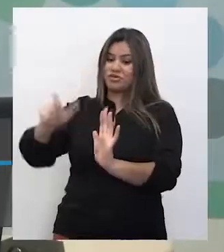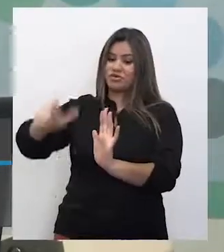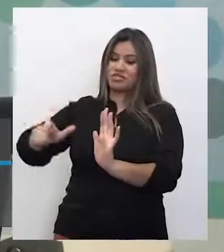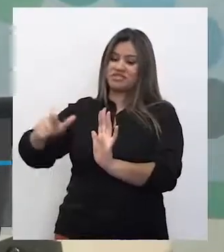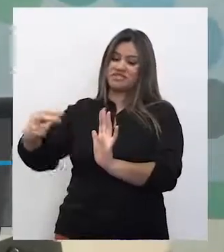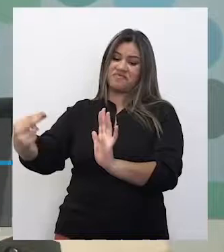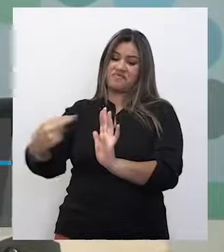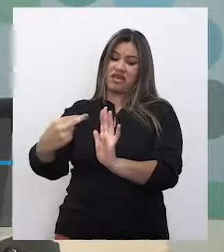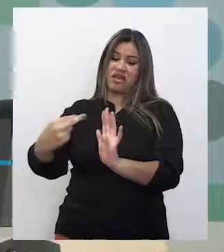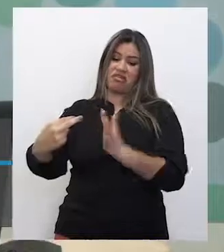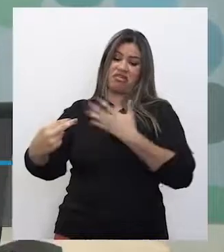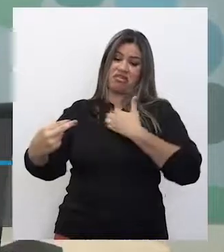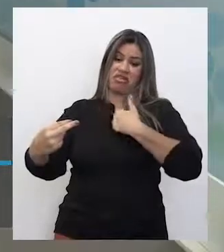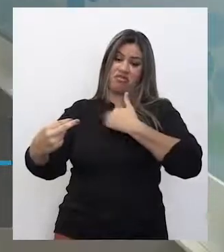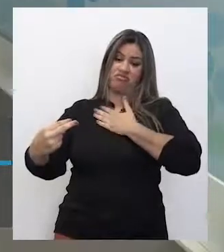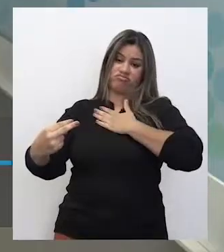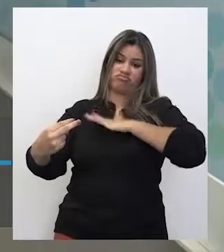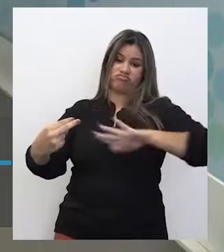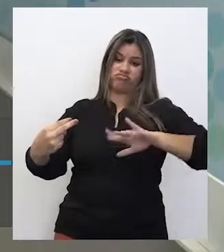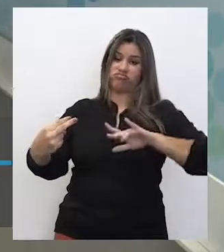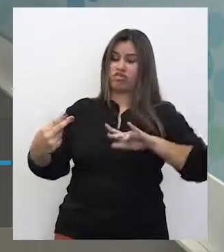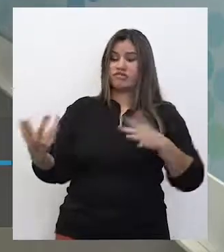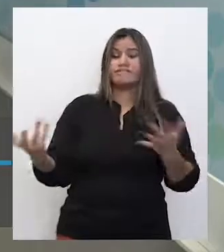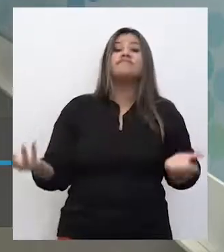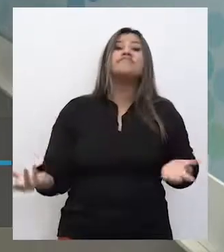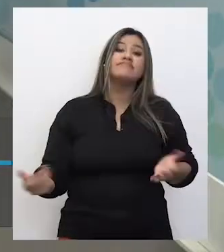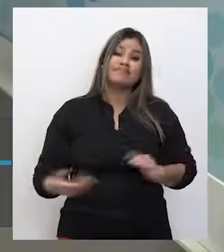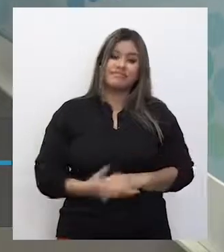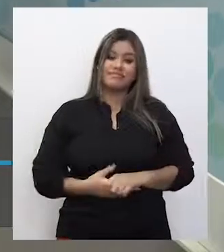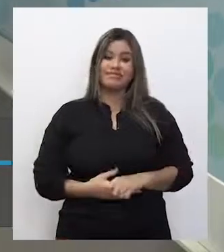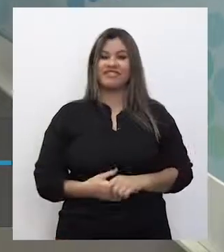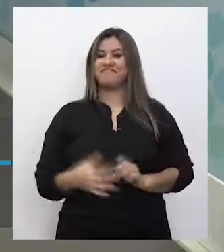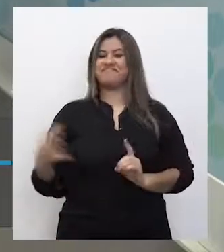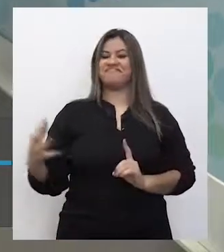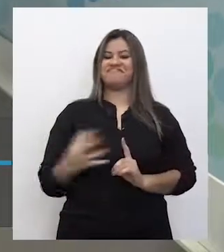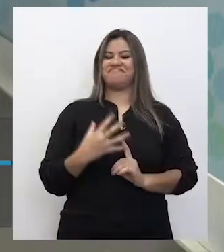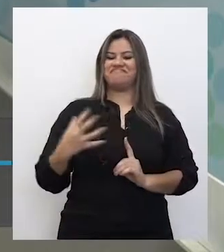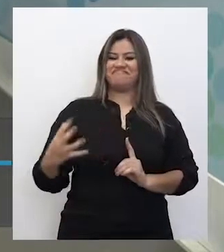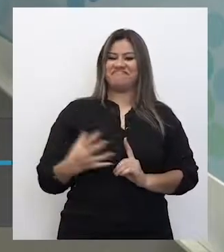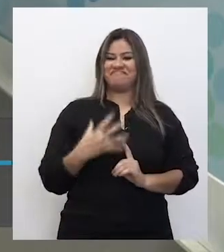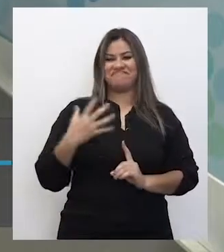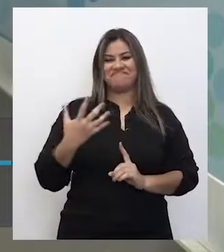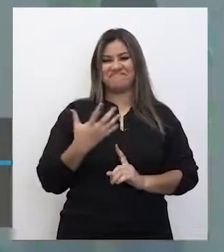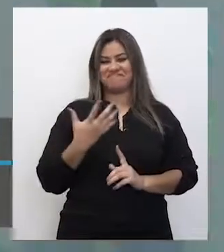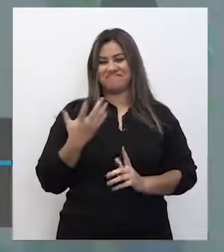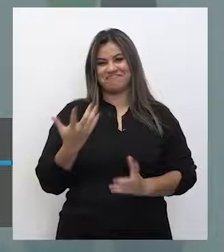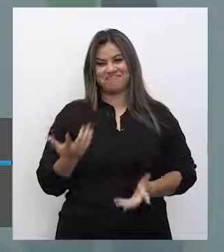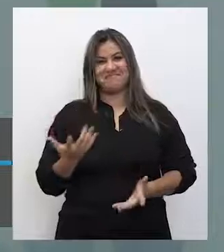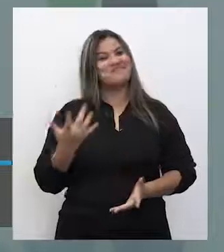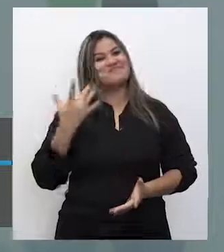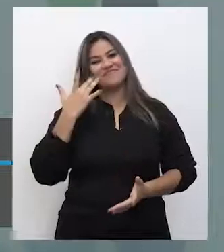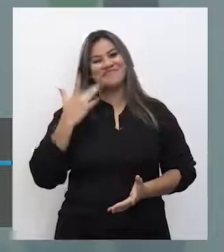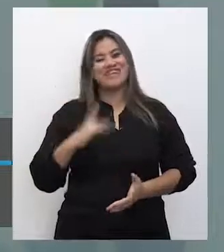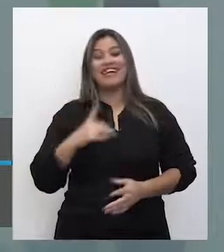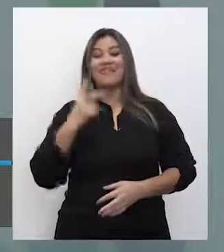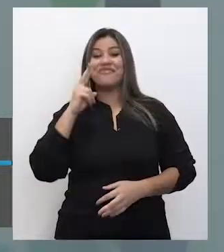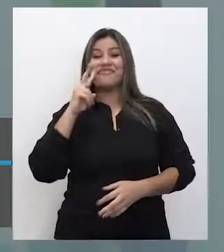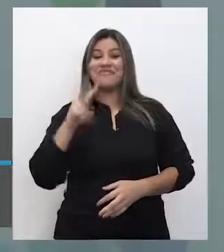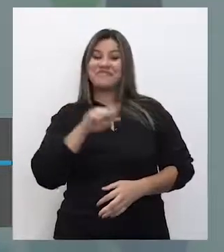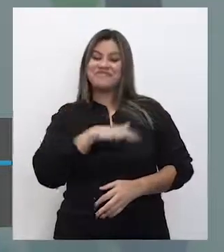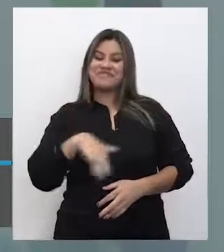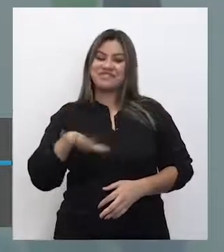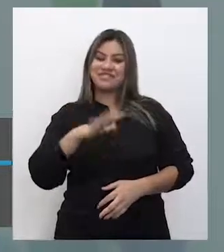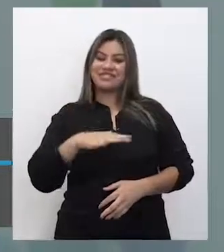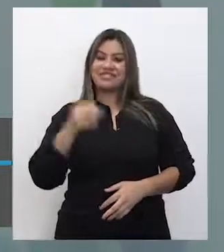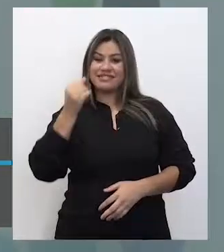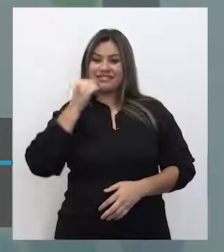não gosta. Vixe, agora... Gente, olha, se mais persuasivo que isso, agora eu quero ver vocês na Black